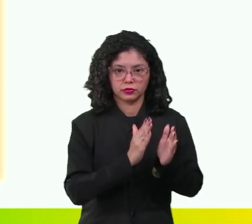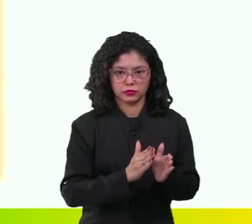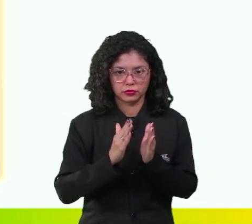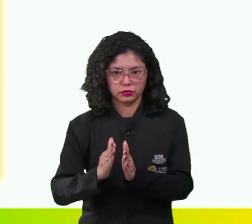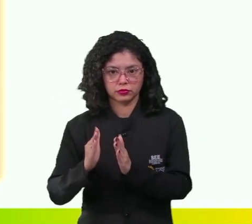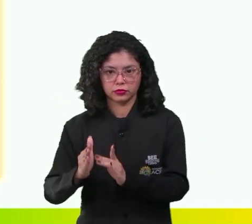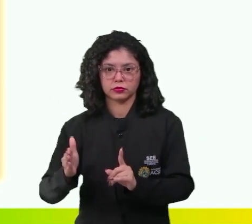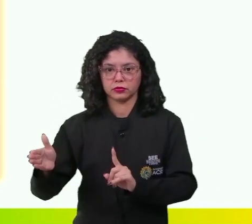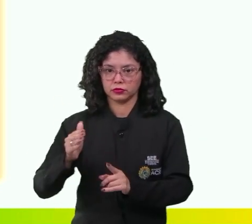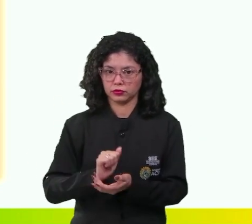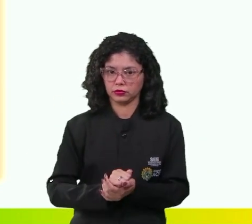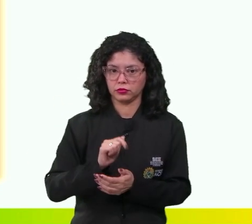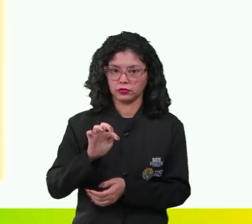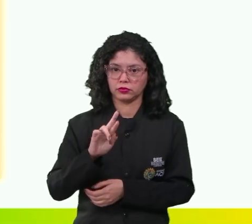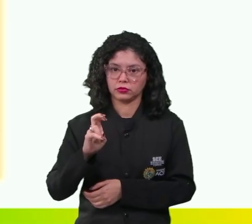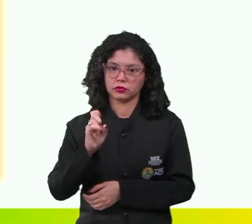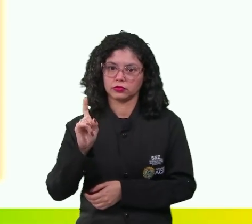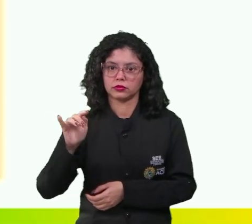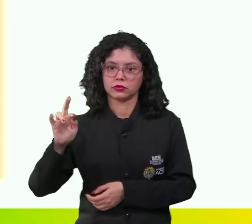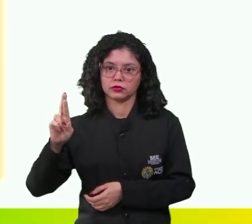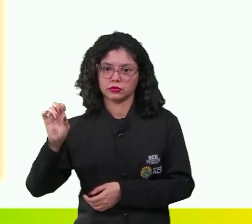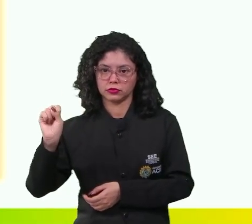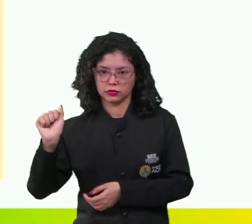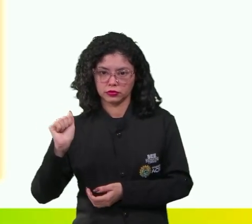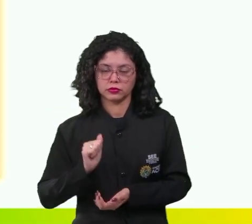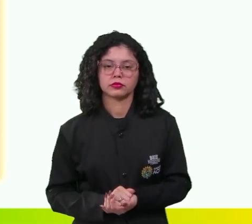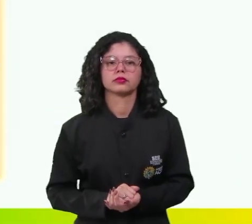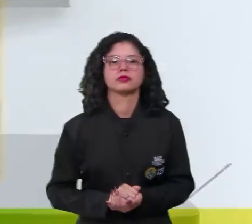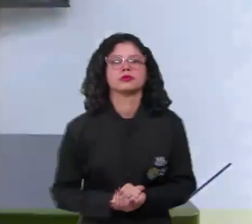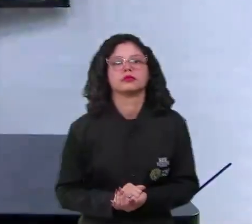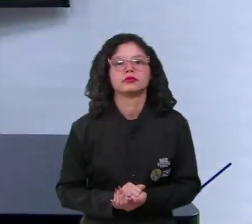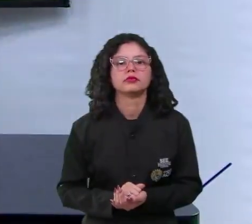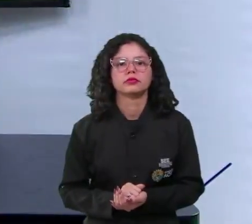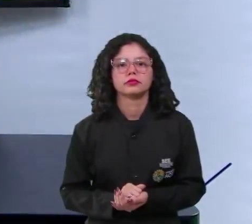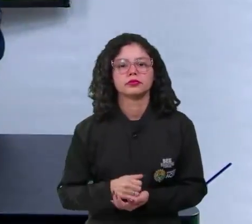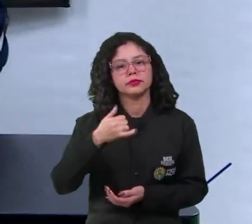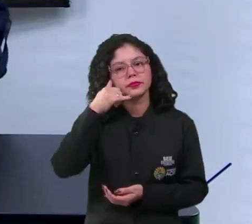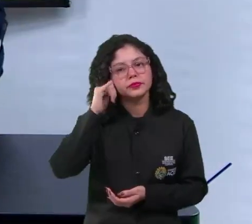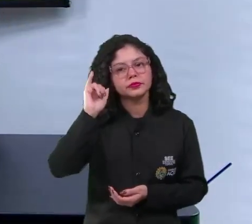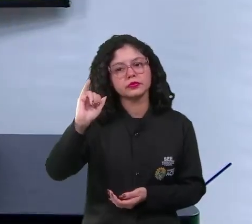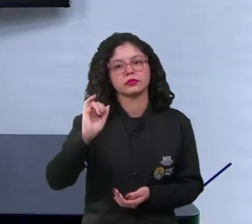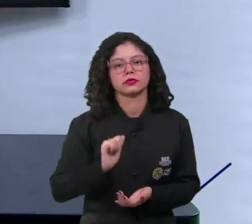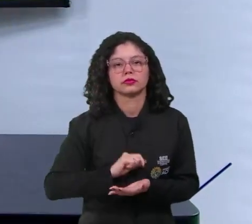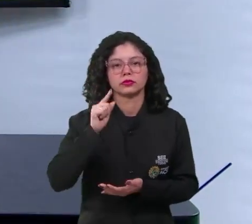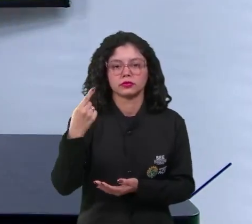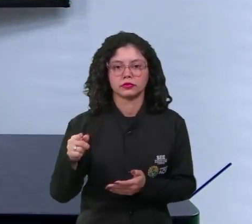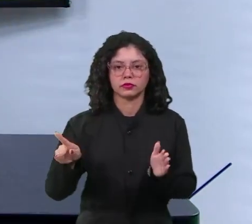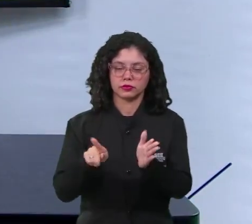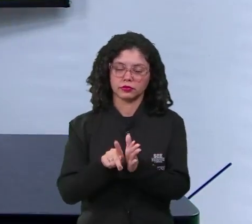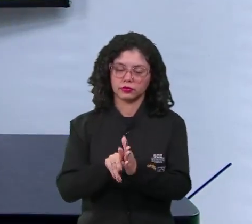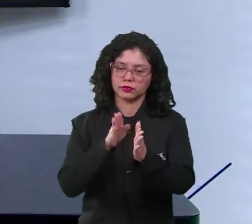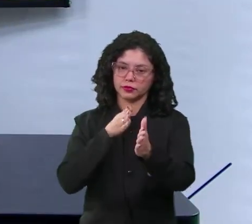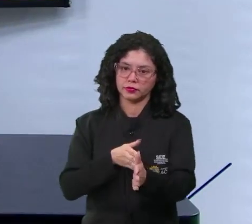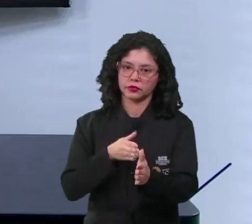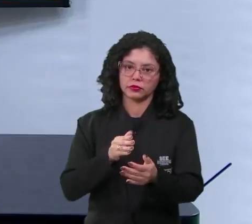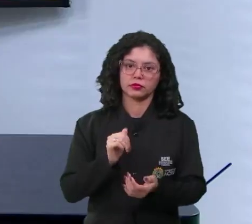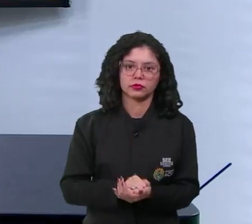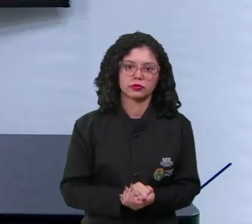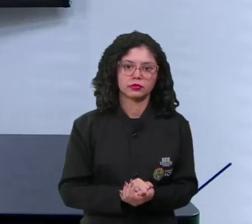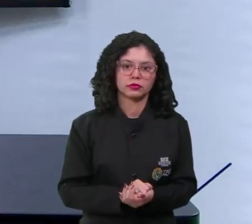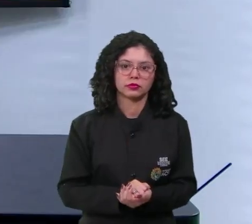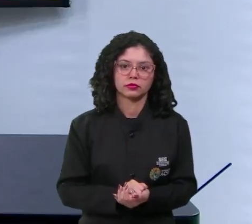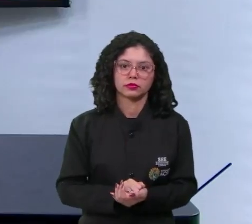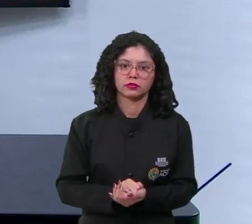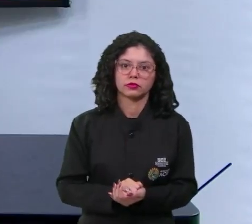limitando condutas agressoras, ou seja, evitando aquelas condutas que depredam e